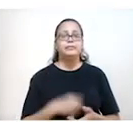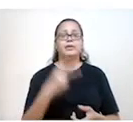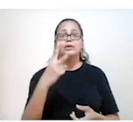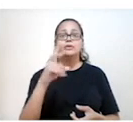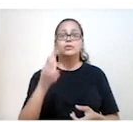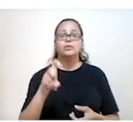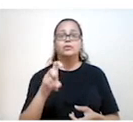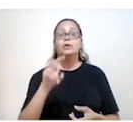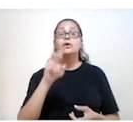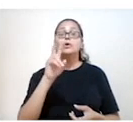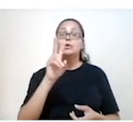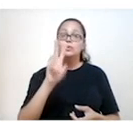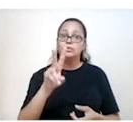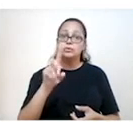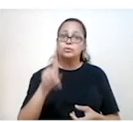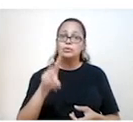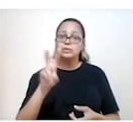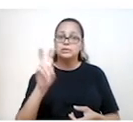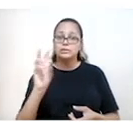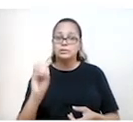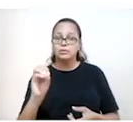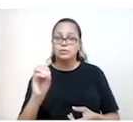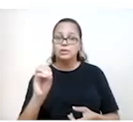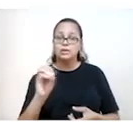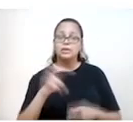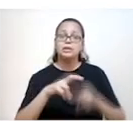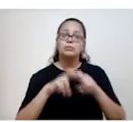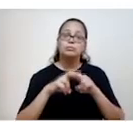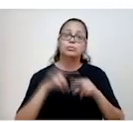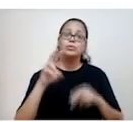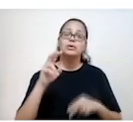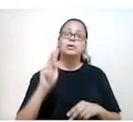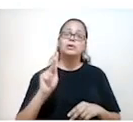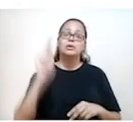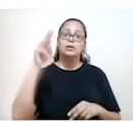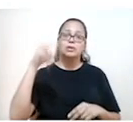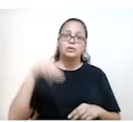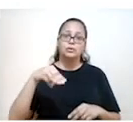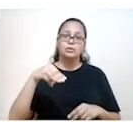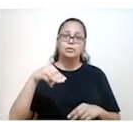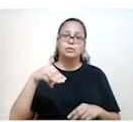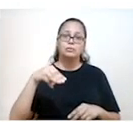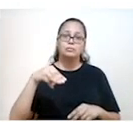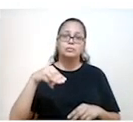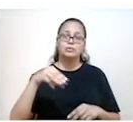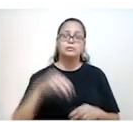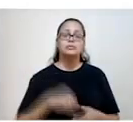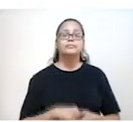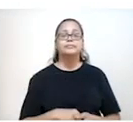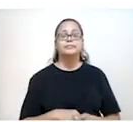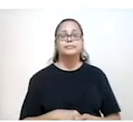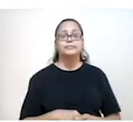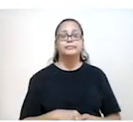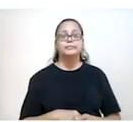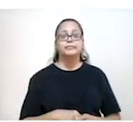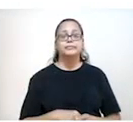por quilômetro. Esse 7 aqui vai dar 7 km, então é 2,50 vezes 7.